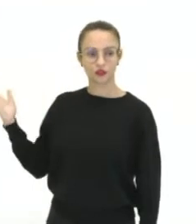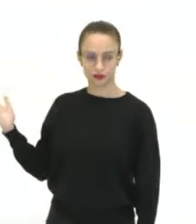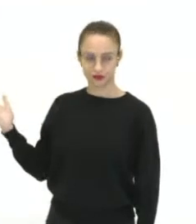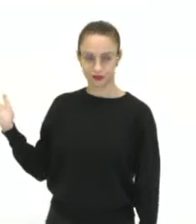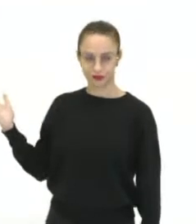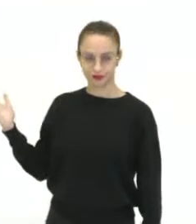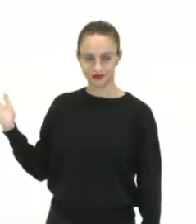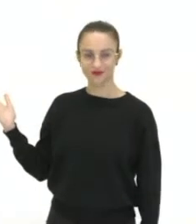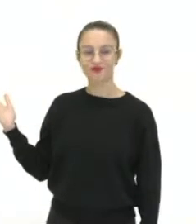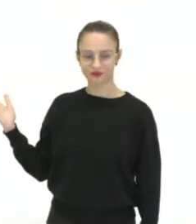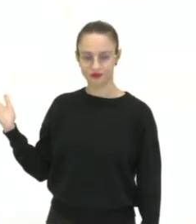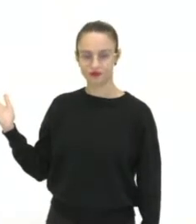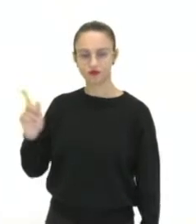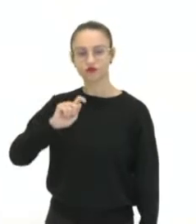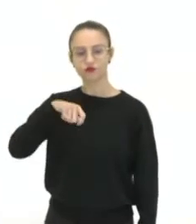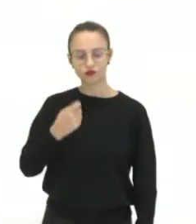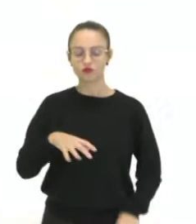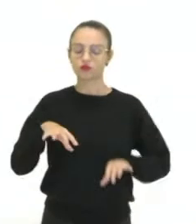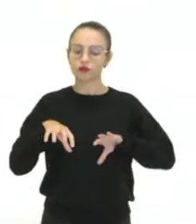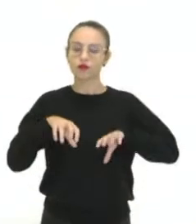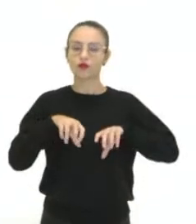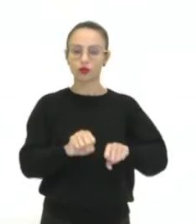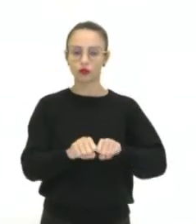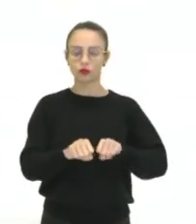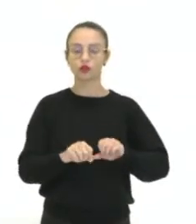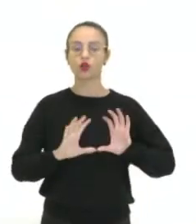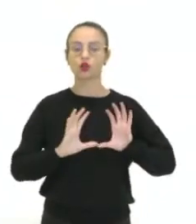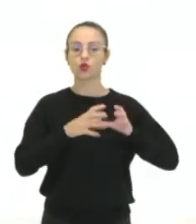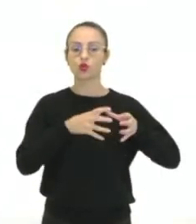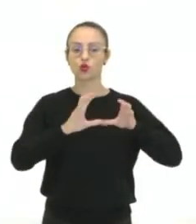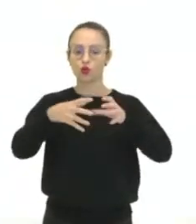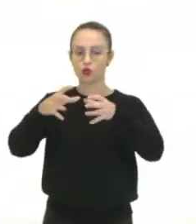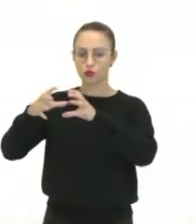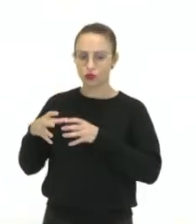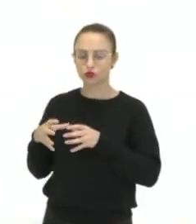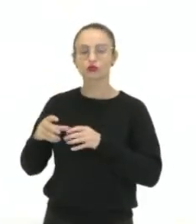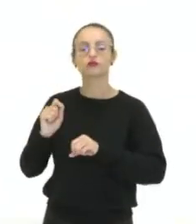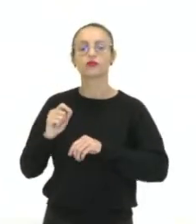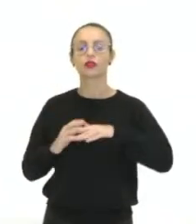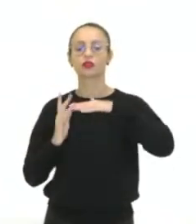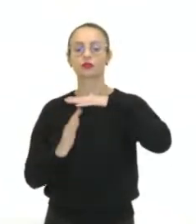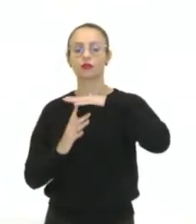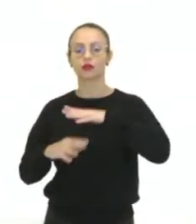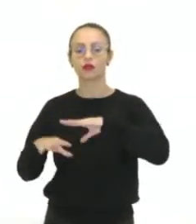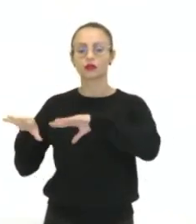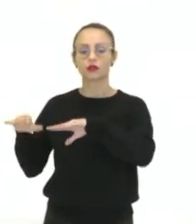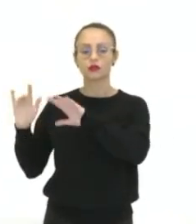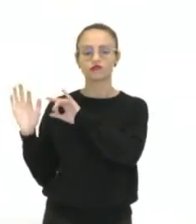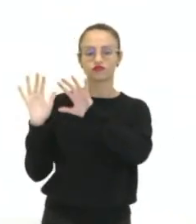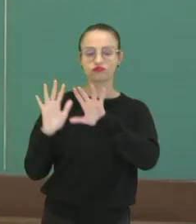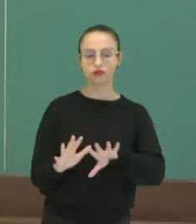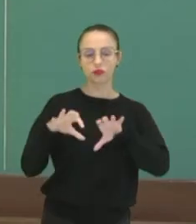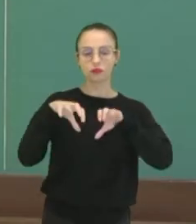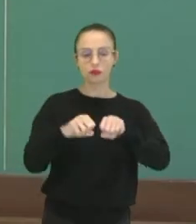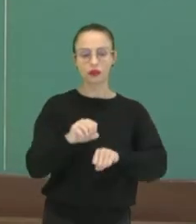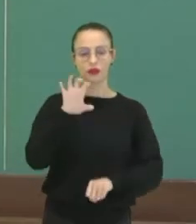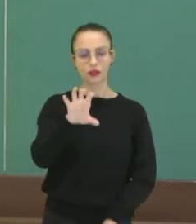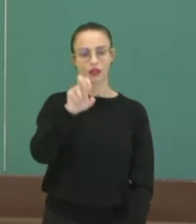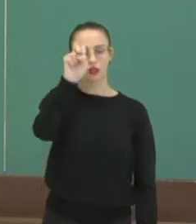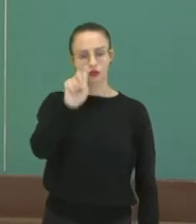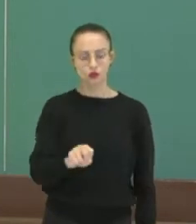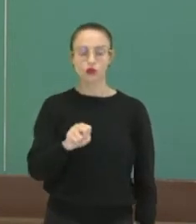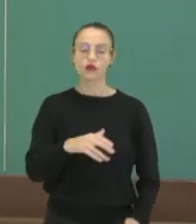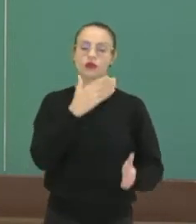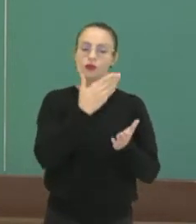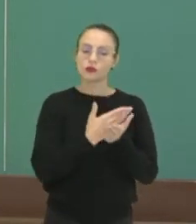que remetem à ocupação, aos grupos que vieram e que ocuparam a região sul e que imprimiram, né,